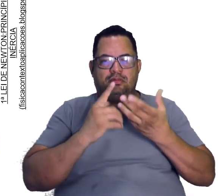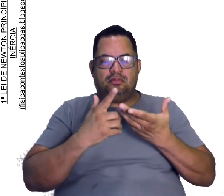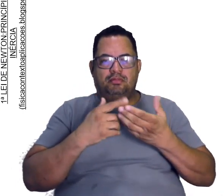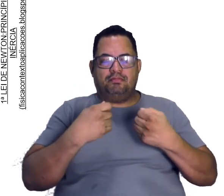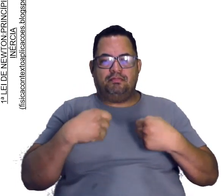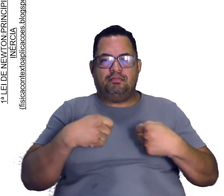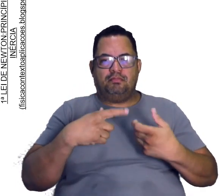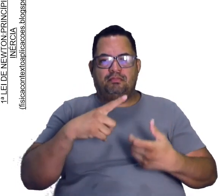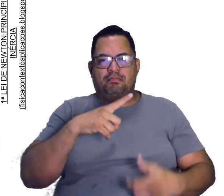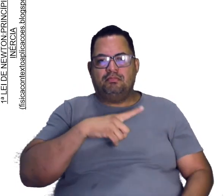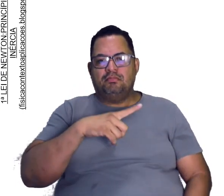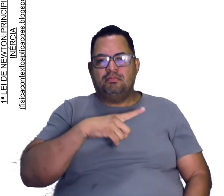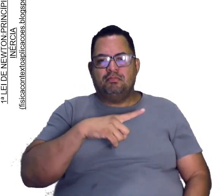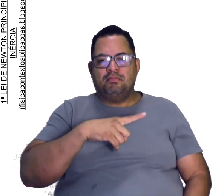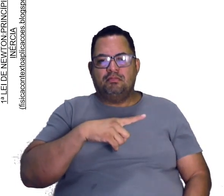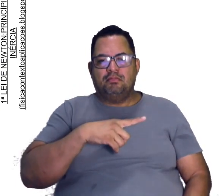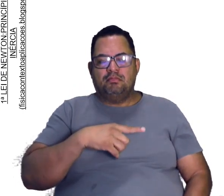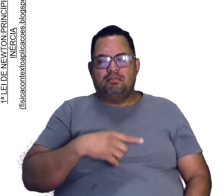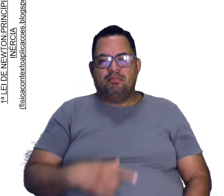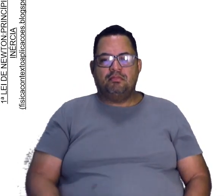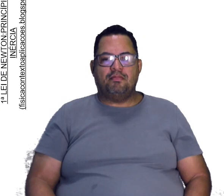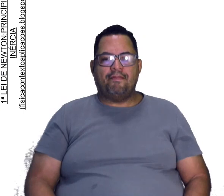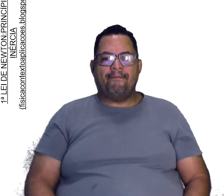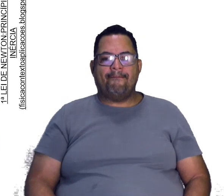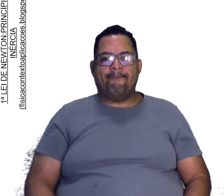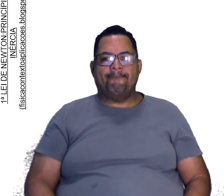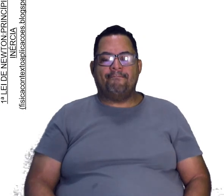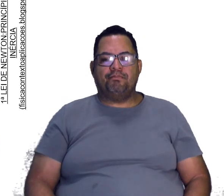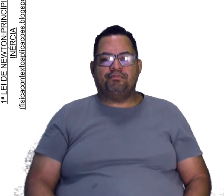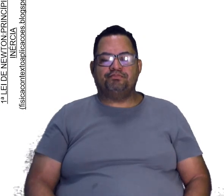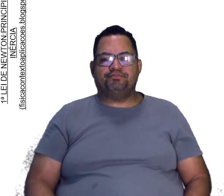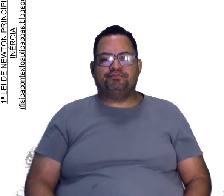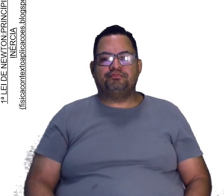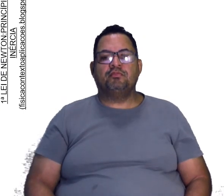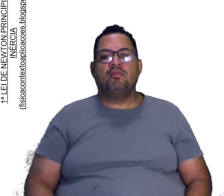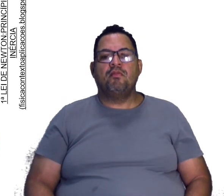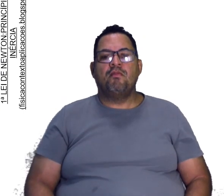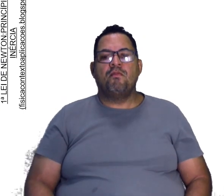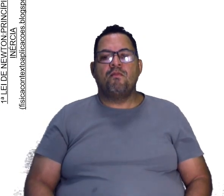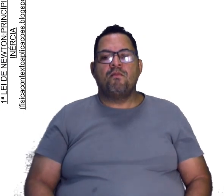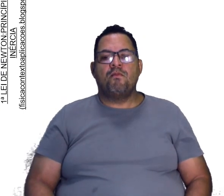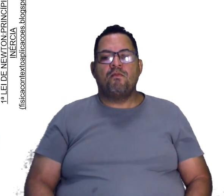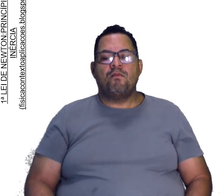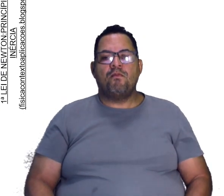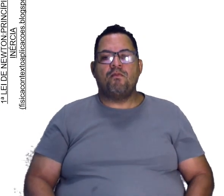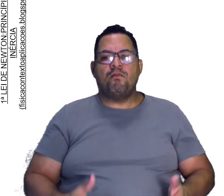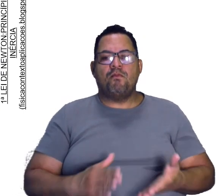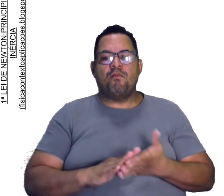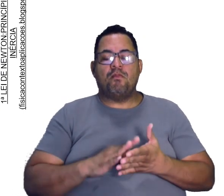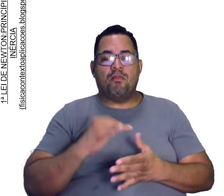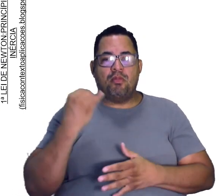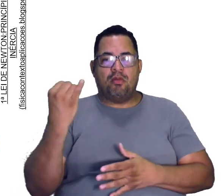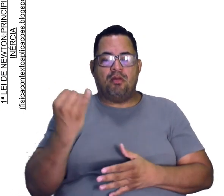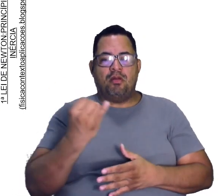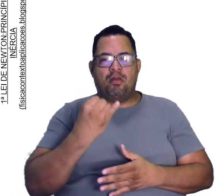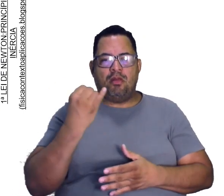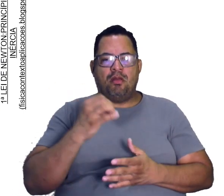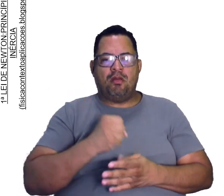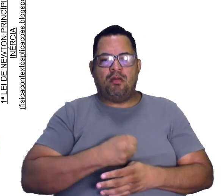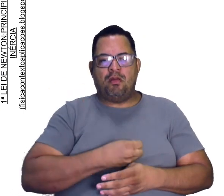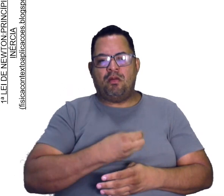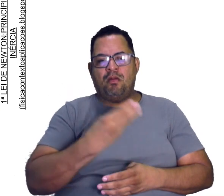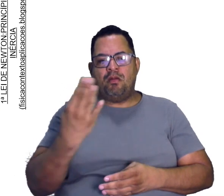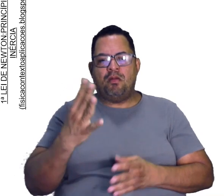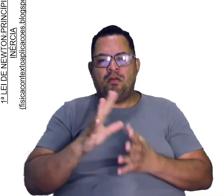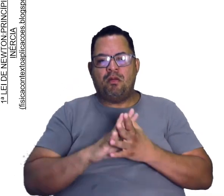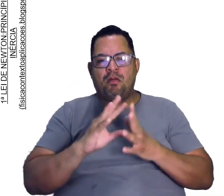desde que nenhuma força atue sobre ele. Nós estamos falando aqui da massa, a importância da quantidade de